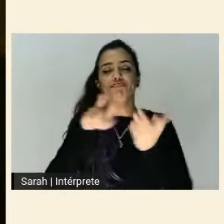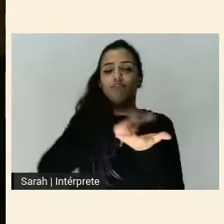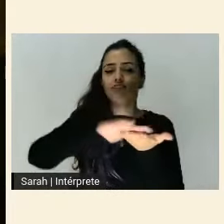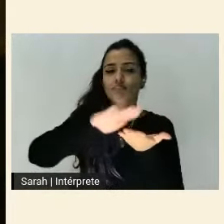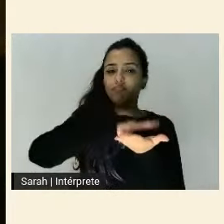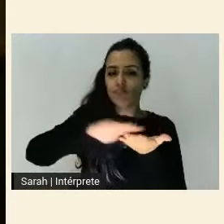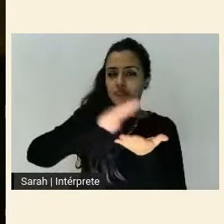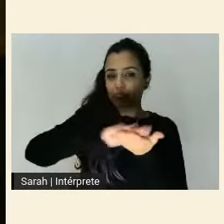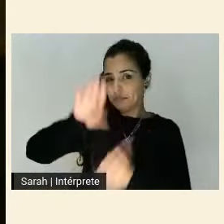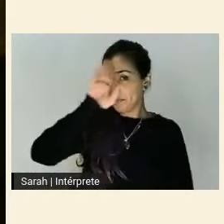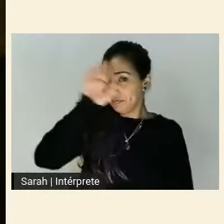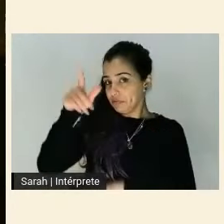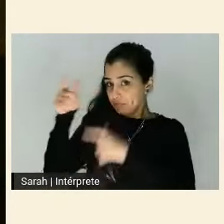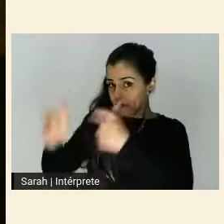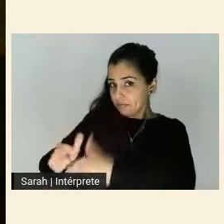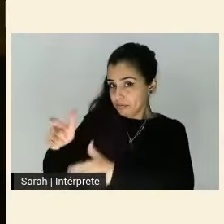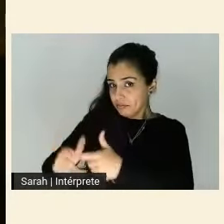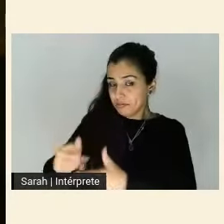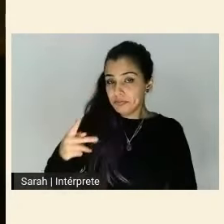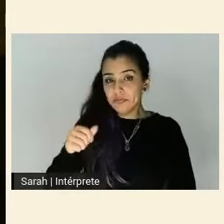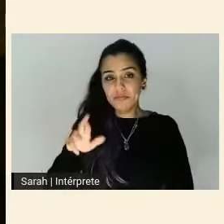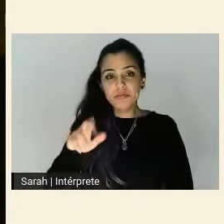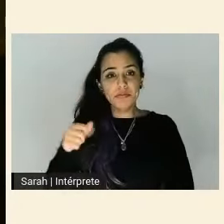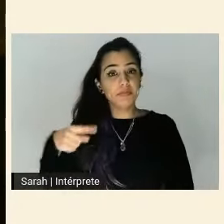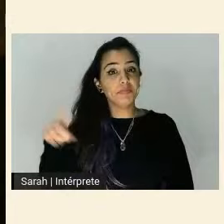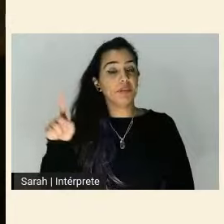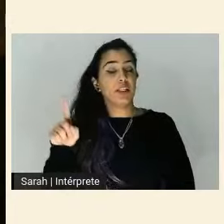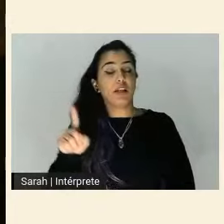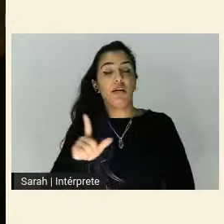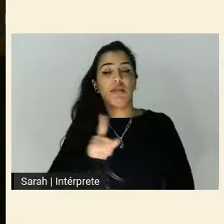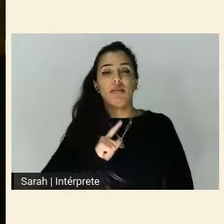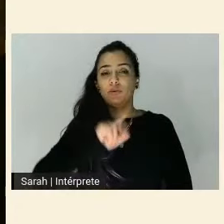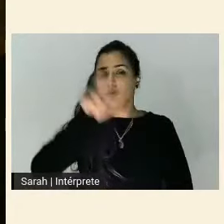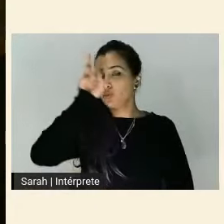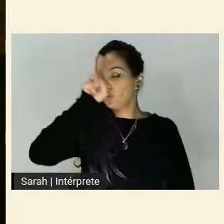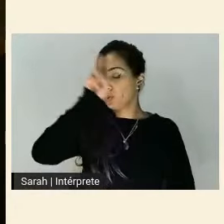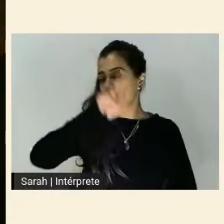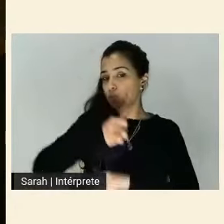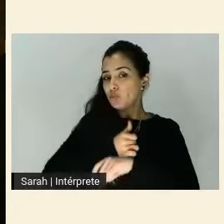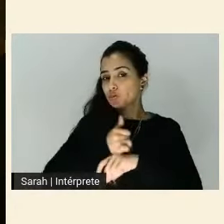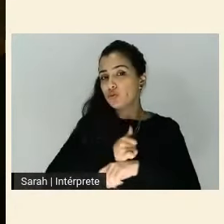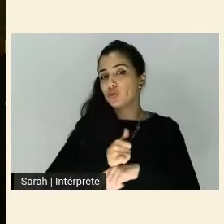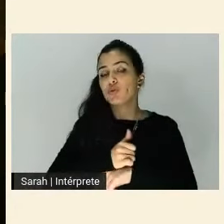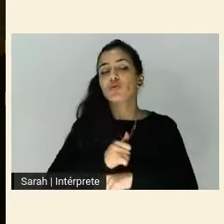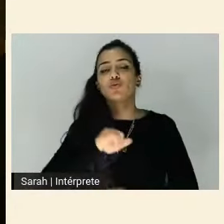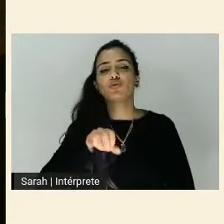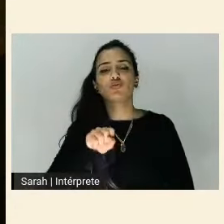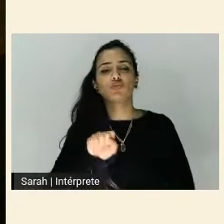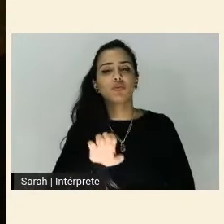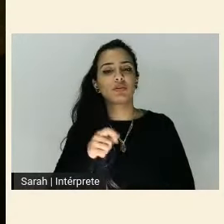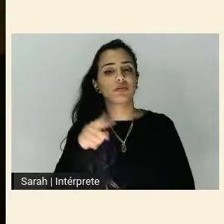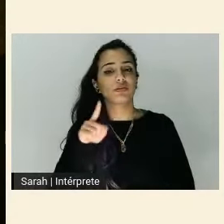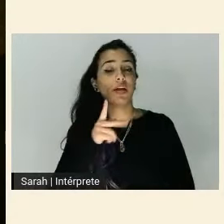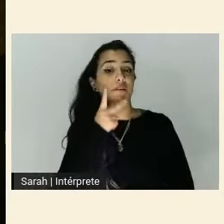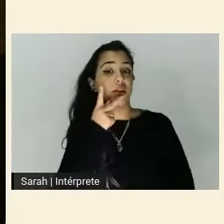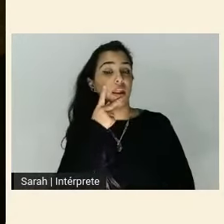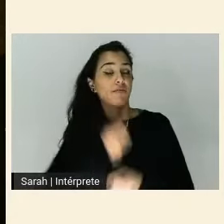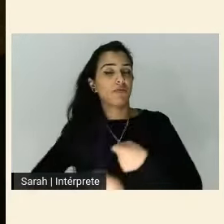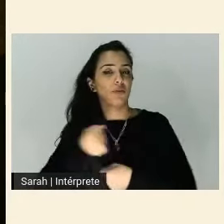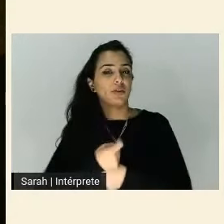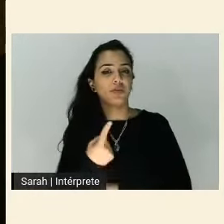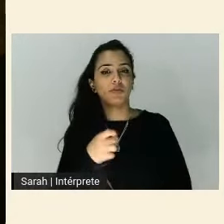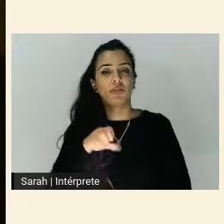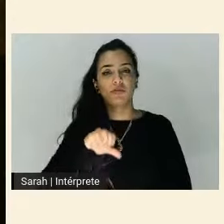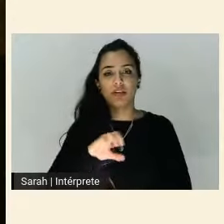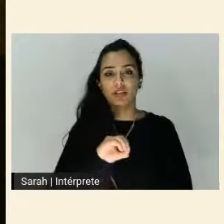imprensas locais. No Pará, um historiador da literatura, José Eustáquio de Azevedo, afirmava em 1904: "Nós, os